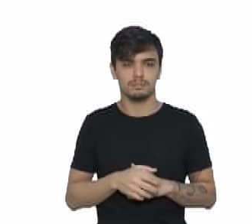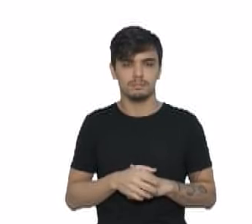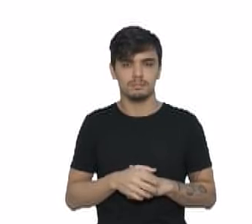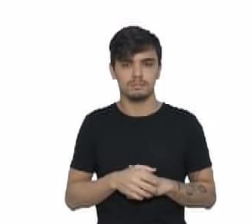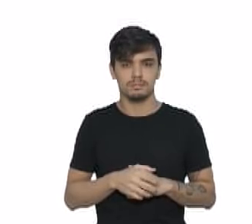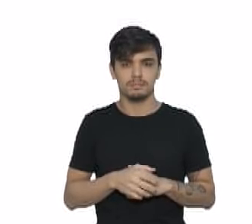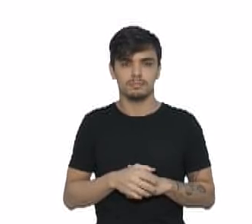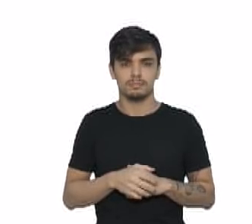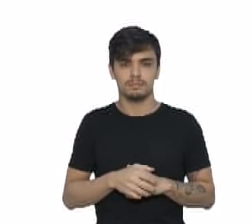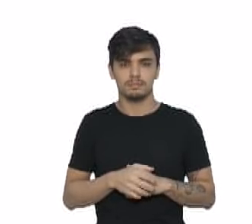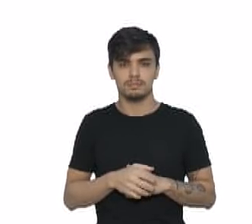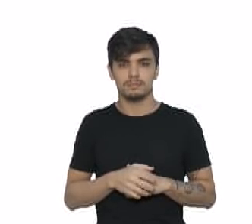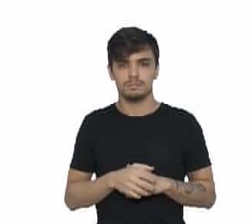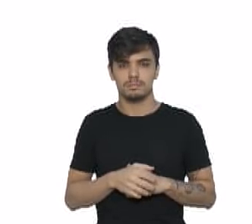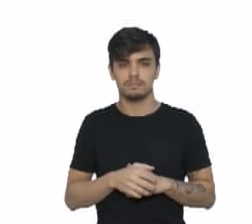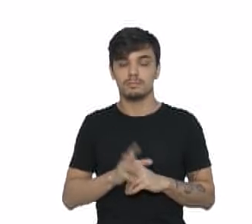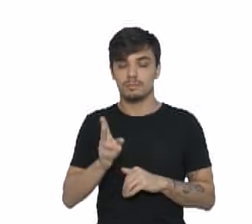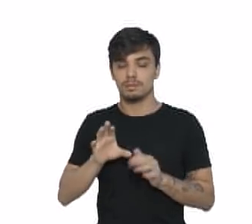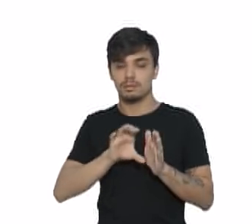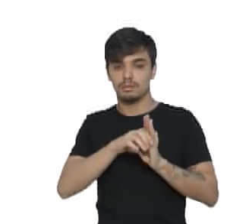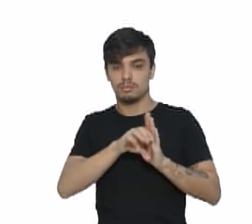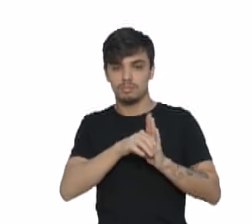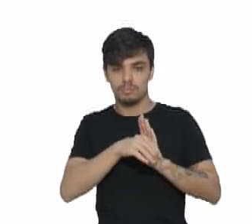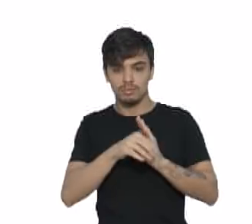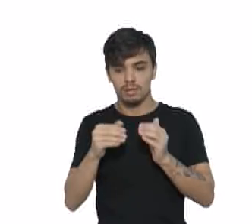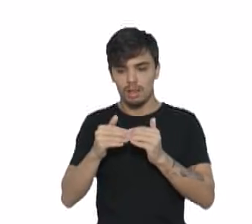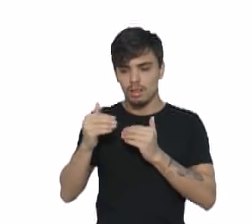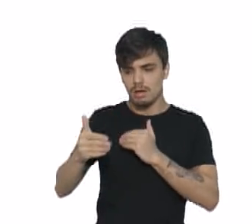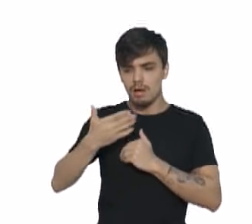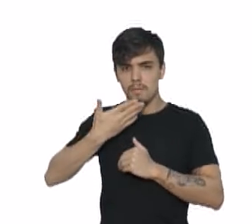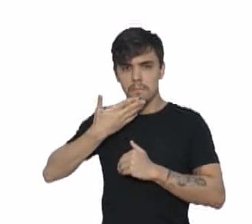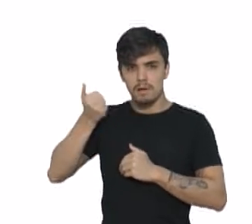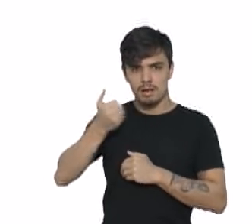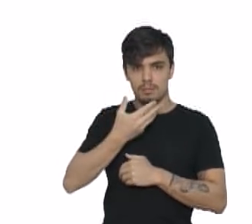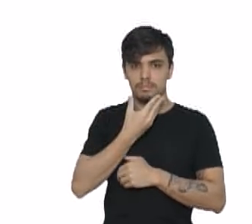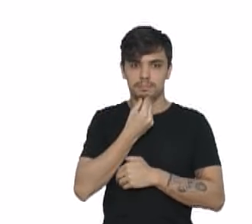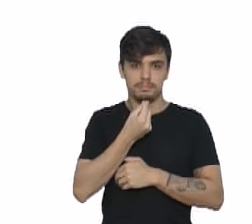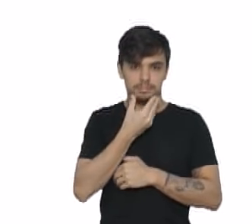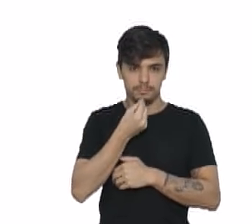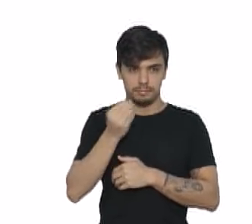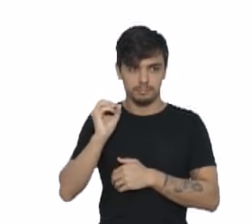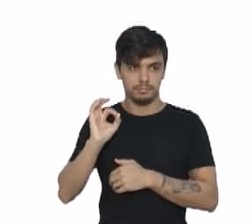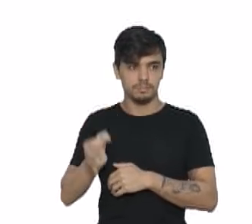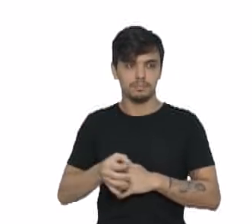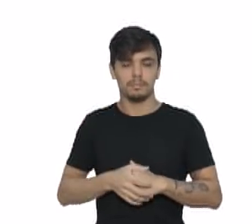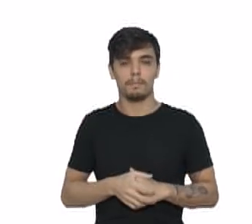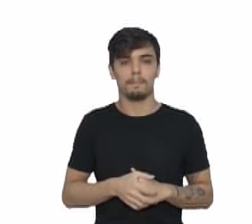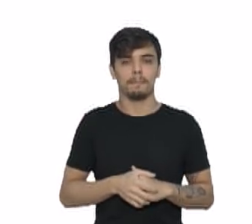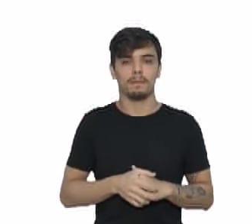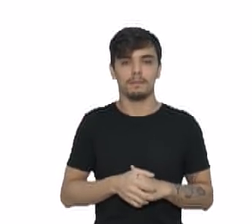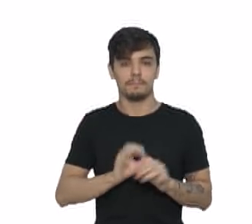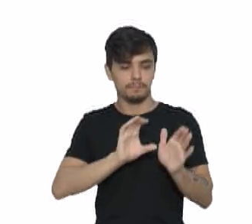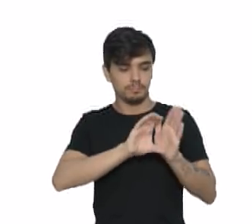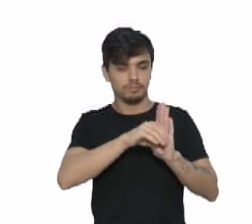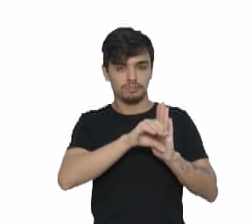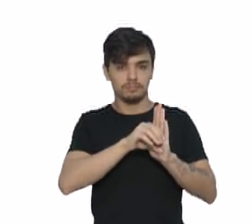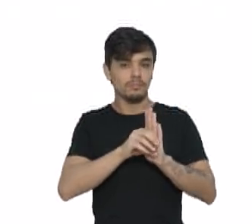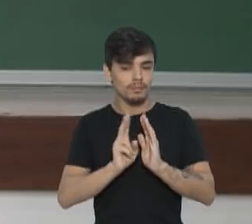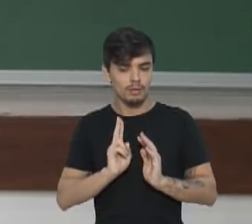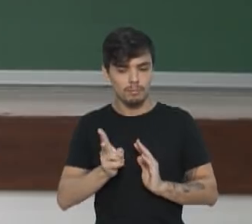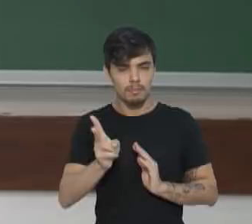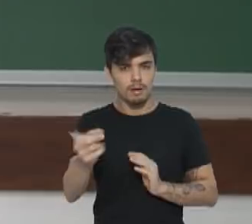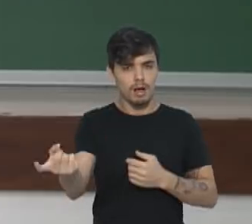enquanto esboça isso aí, é o conceito do além do homem, ou então super-homem nietzschiano. Tá? O conceito do eterno retorno é